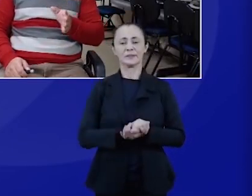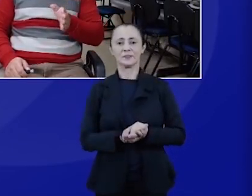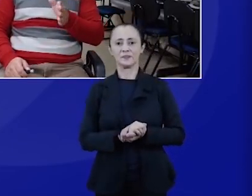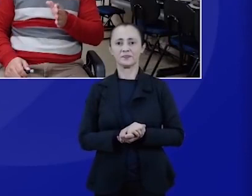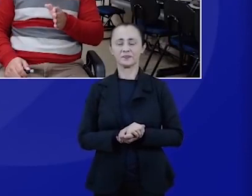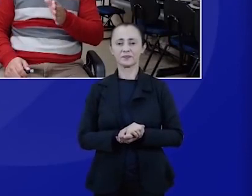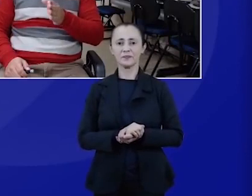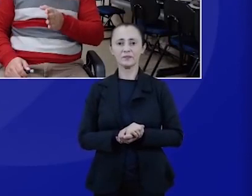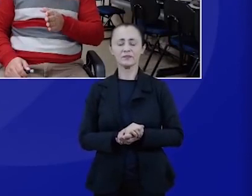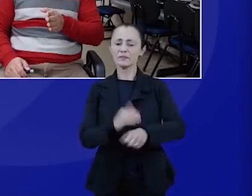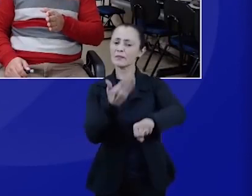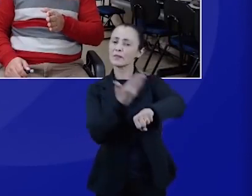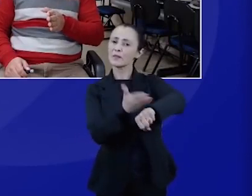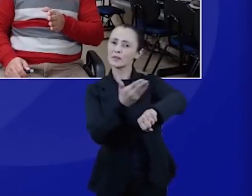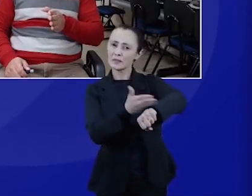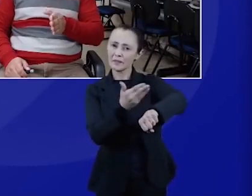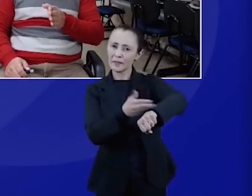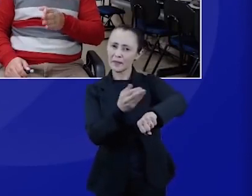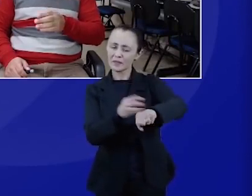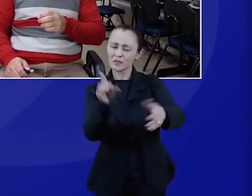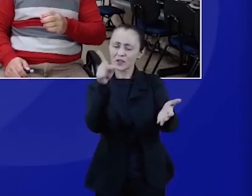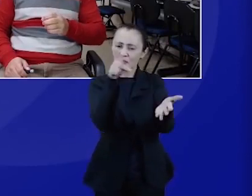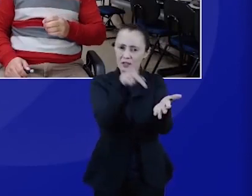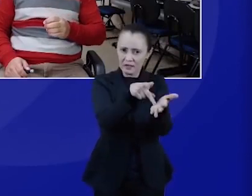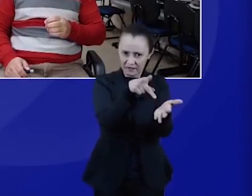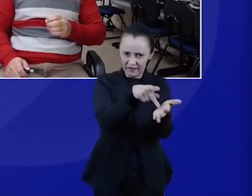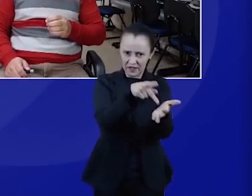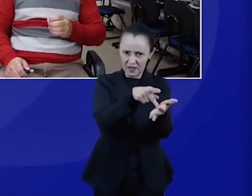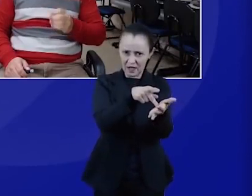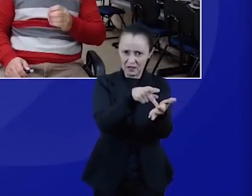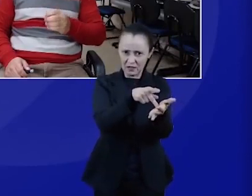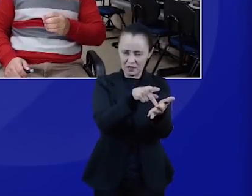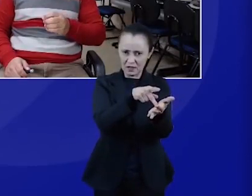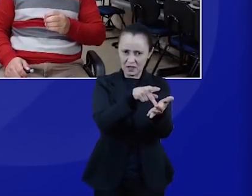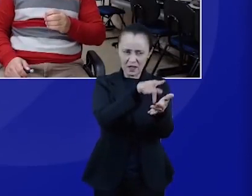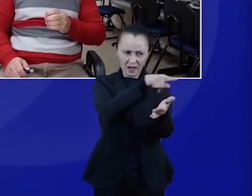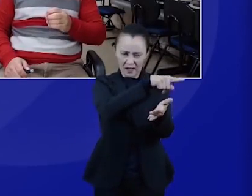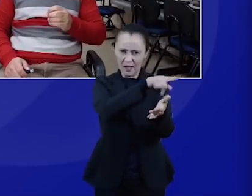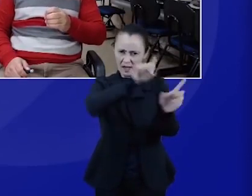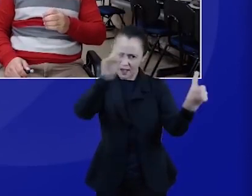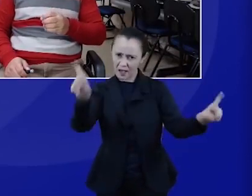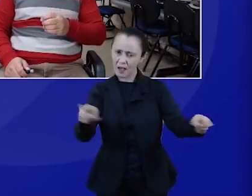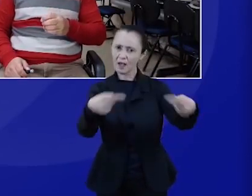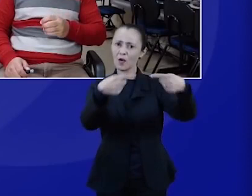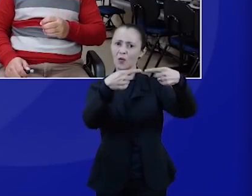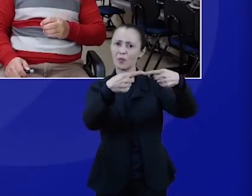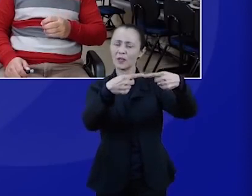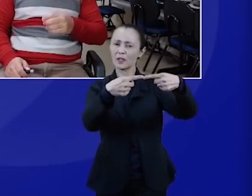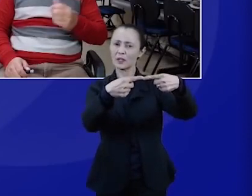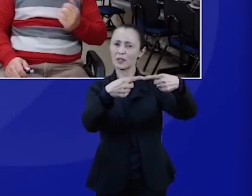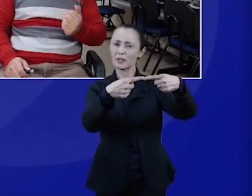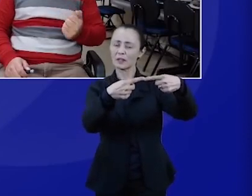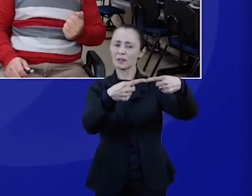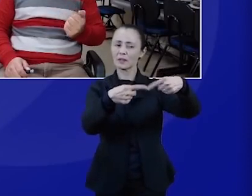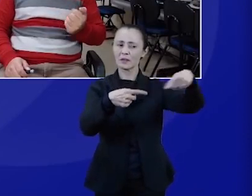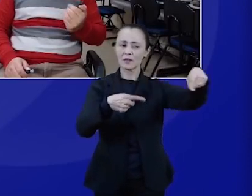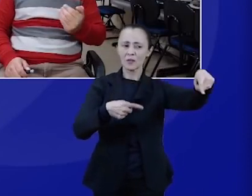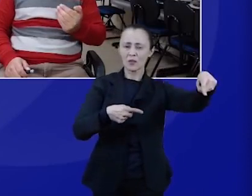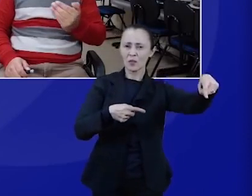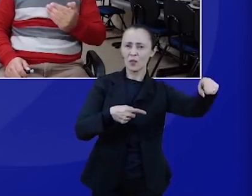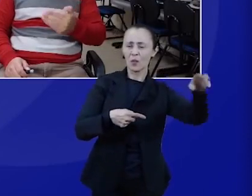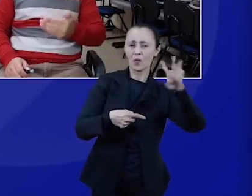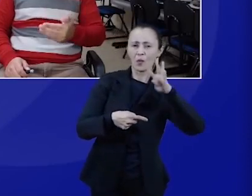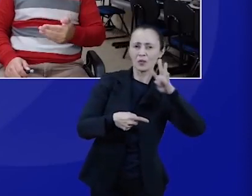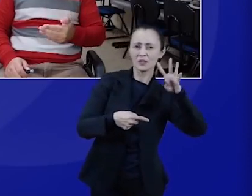Nossa prática e ação concreta está em consonância com a parte do conhecimento voltado para